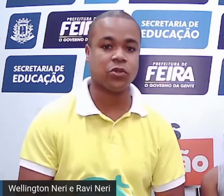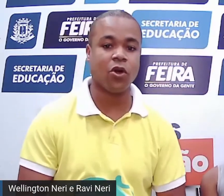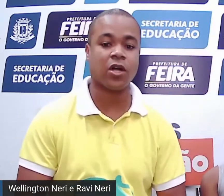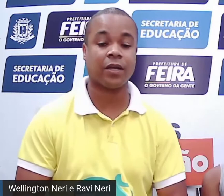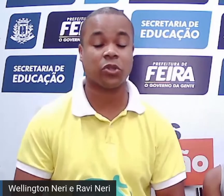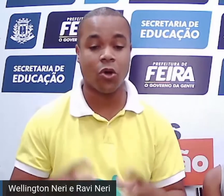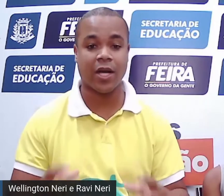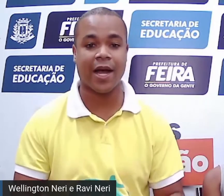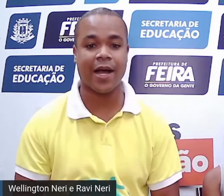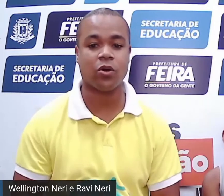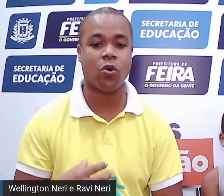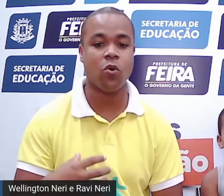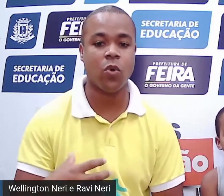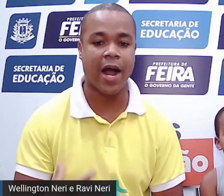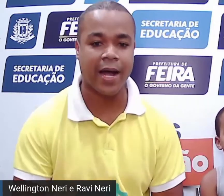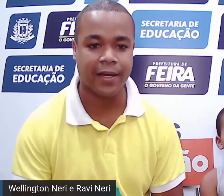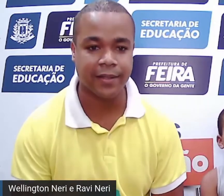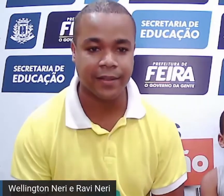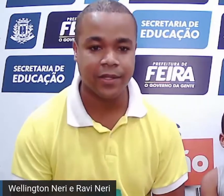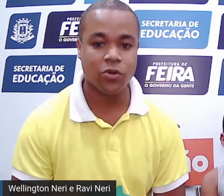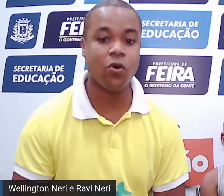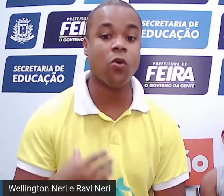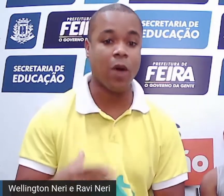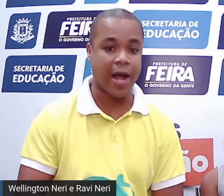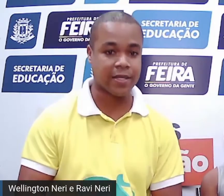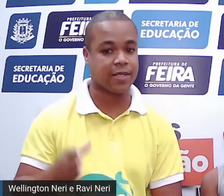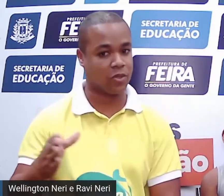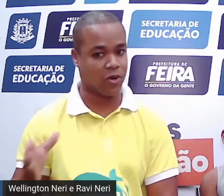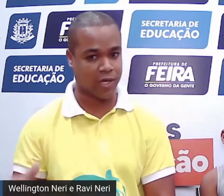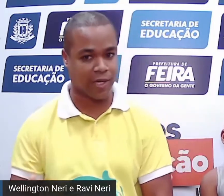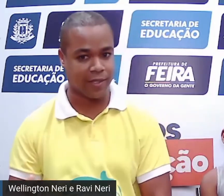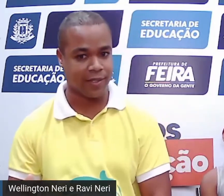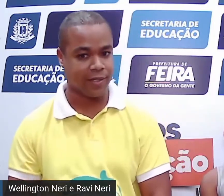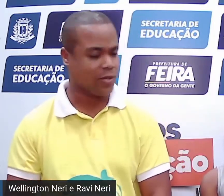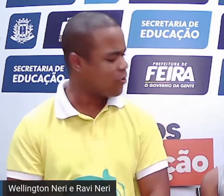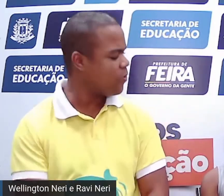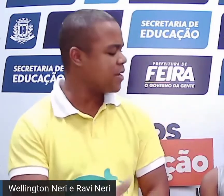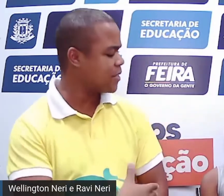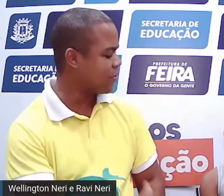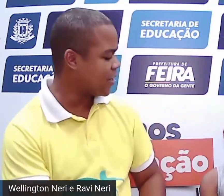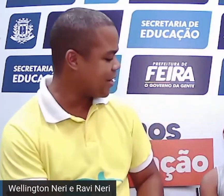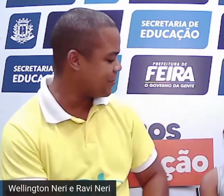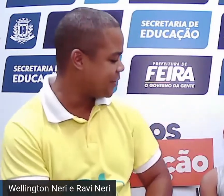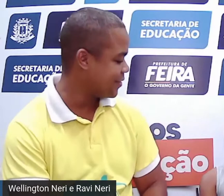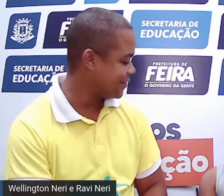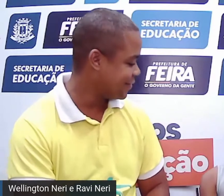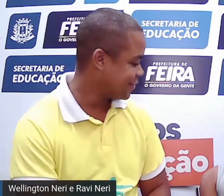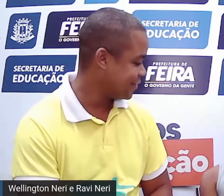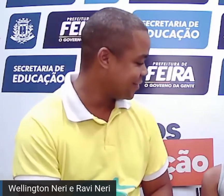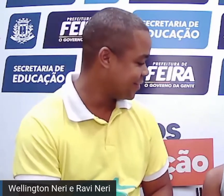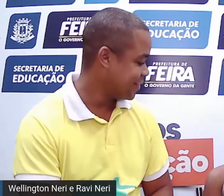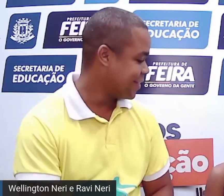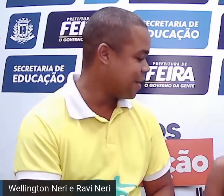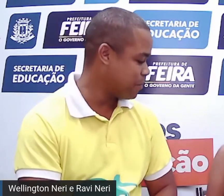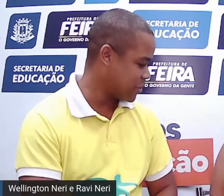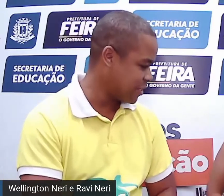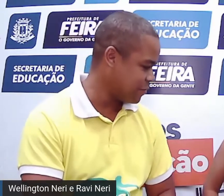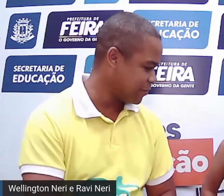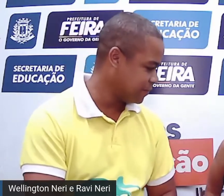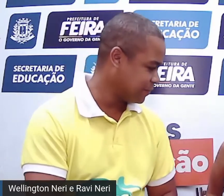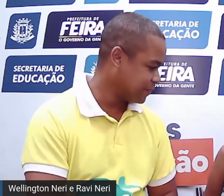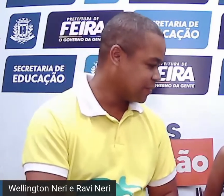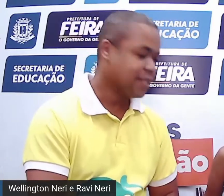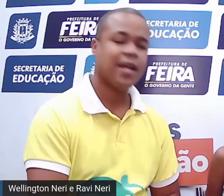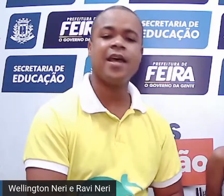possível tocar com o ar. Com o ar se toca? Com o ar se toca, Ravi? Sim. É